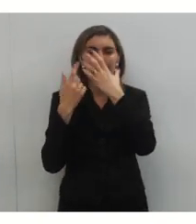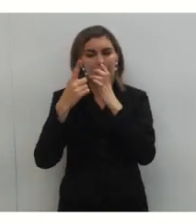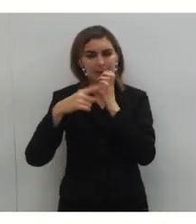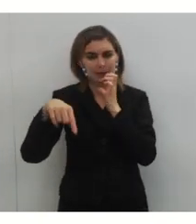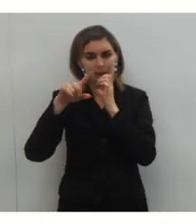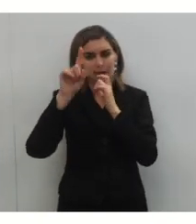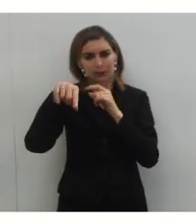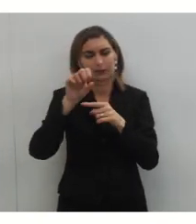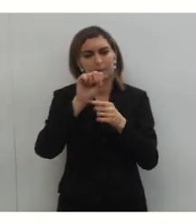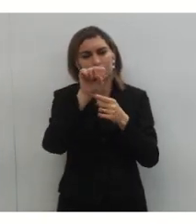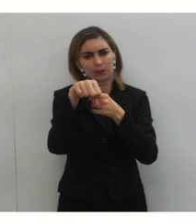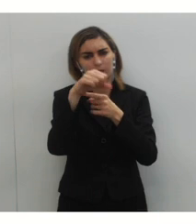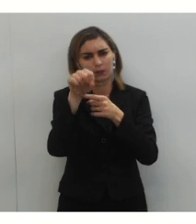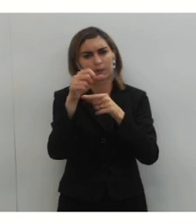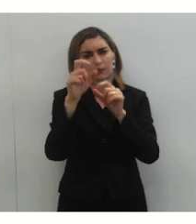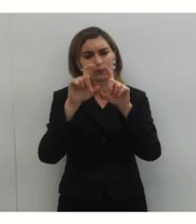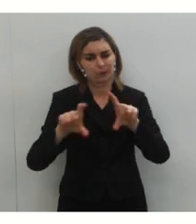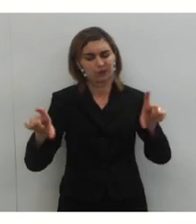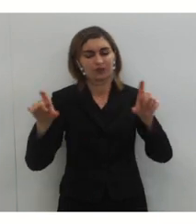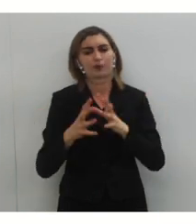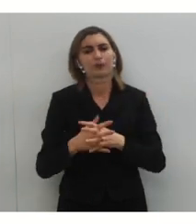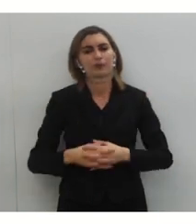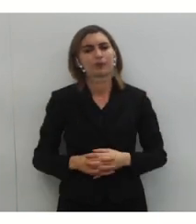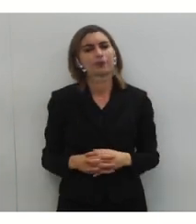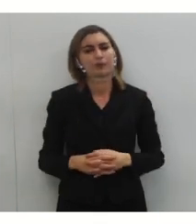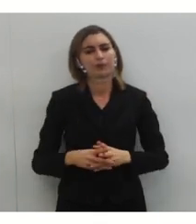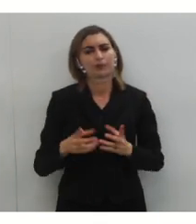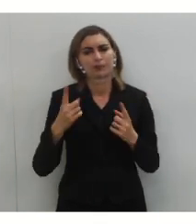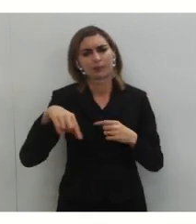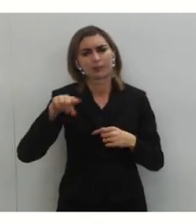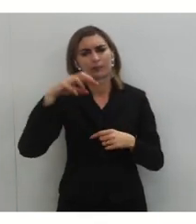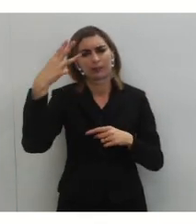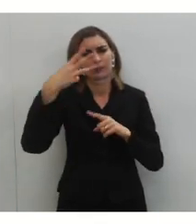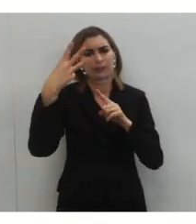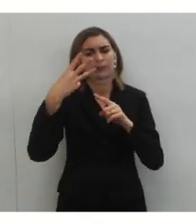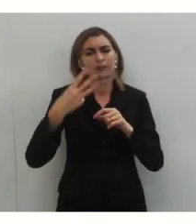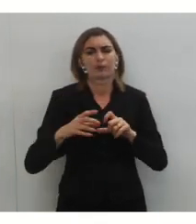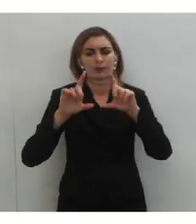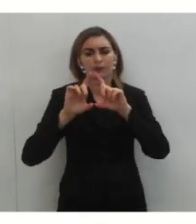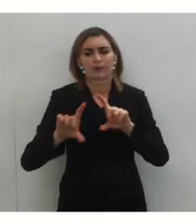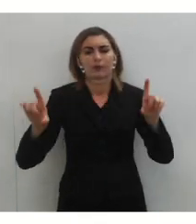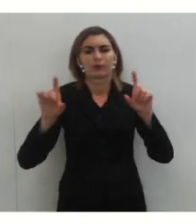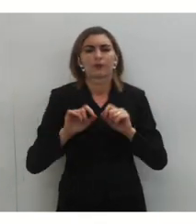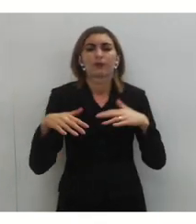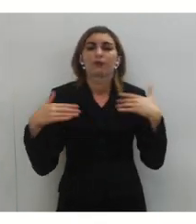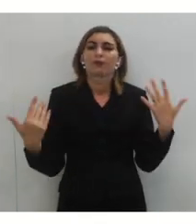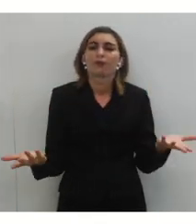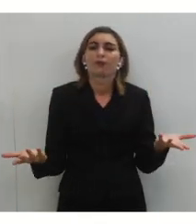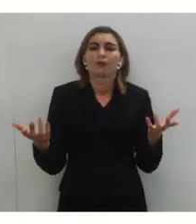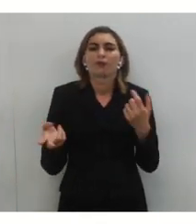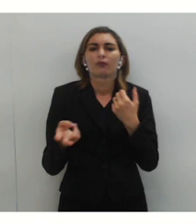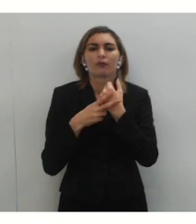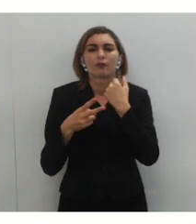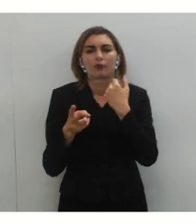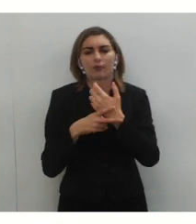da oração, tá? Na terceira oração, cadê o verbo?